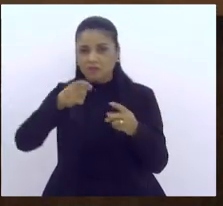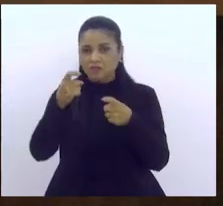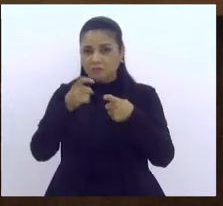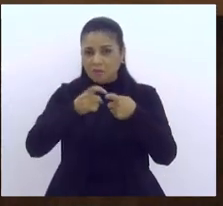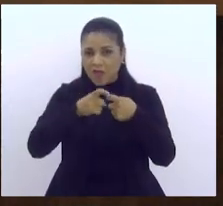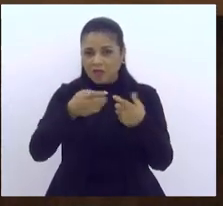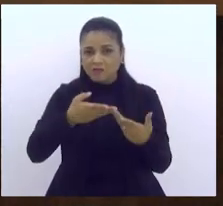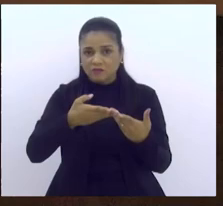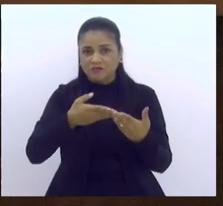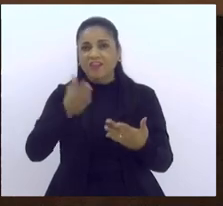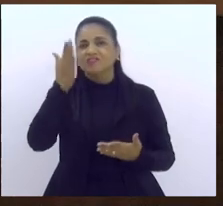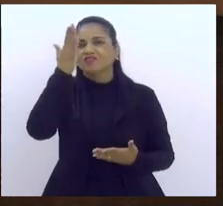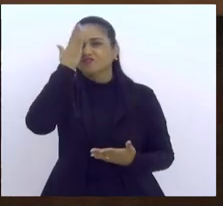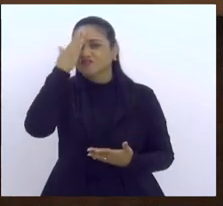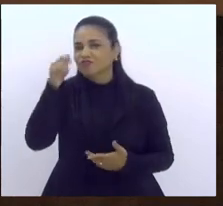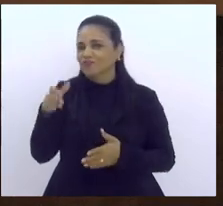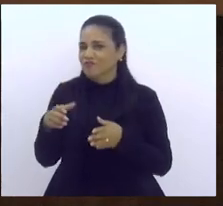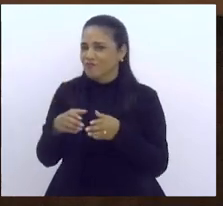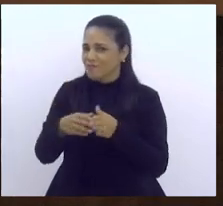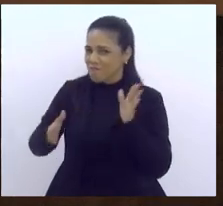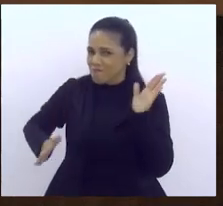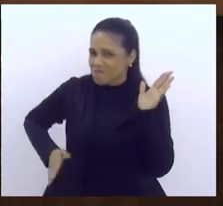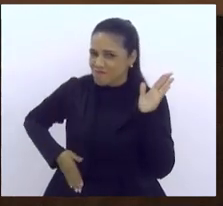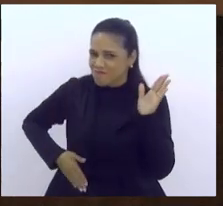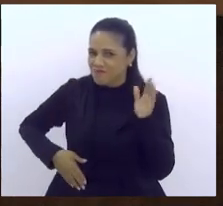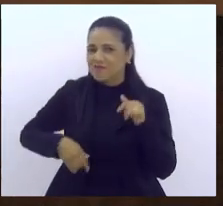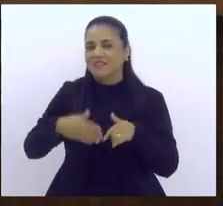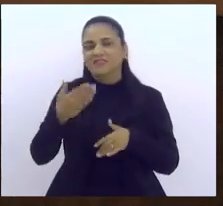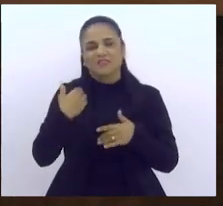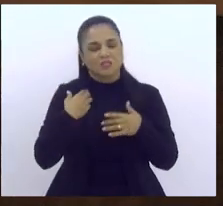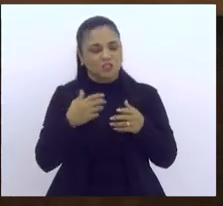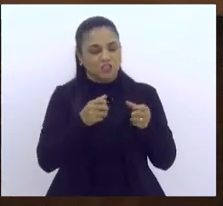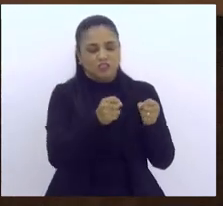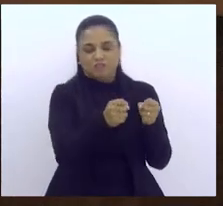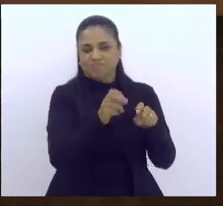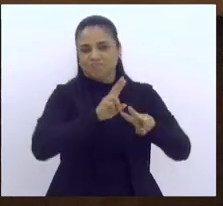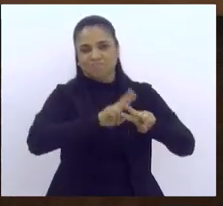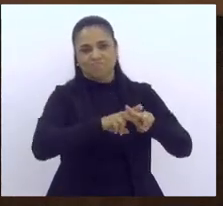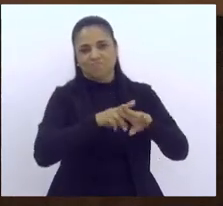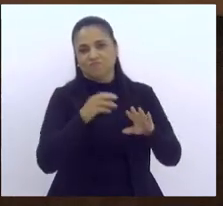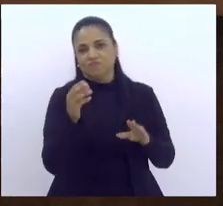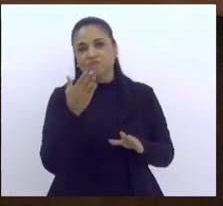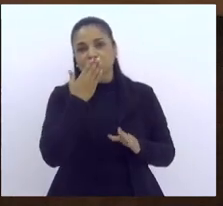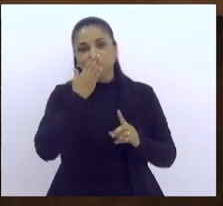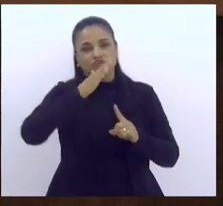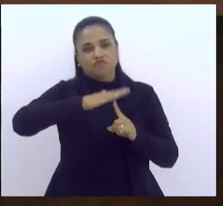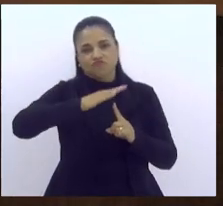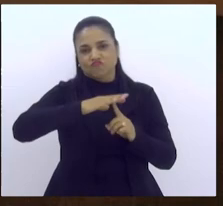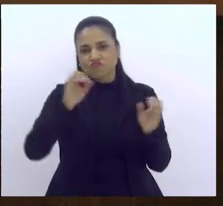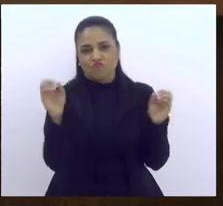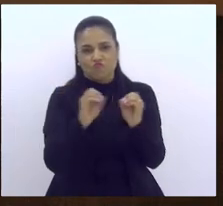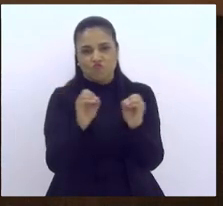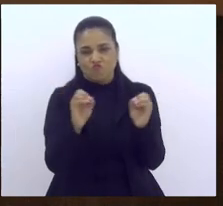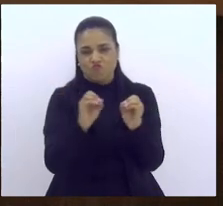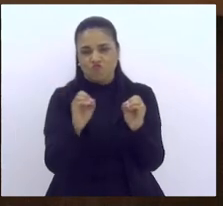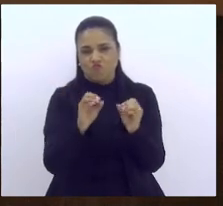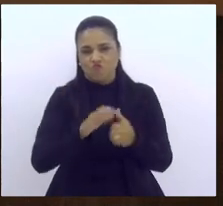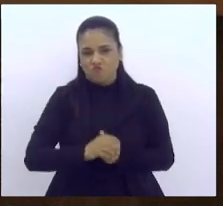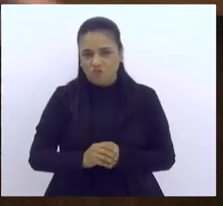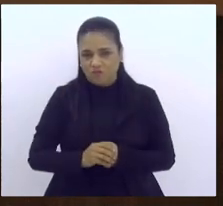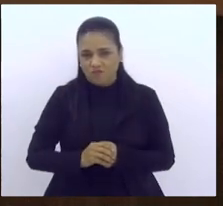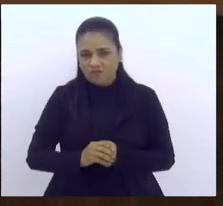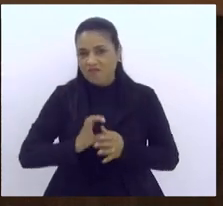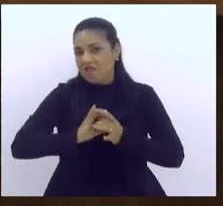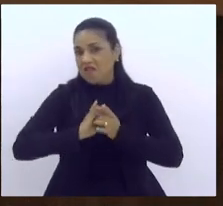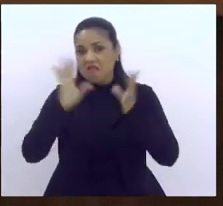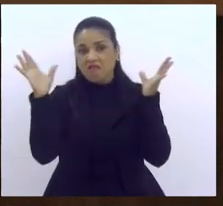já entende que não vai ter nenhum tipo de punidade. Está tudo correndo